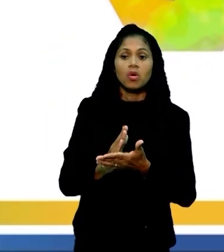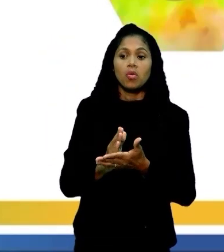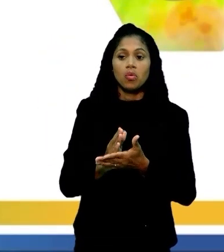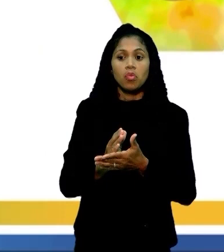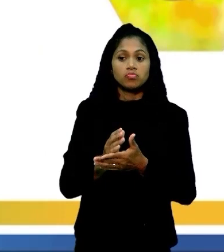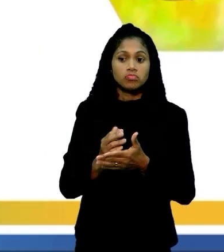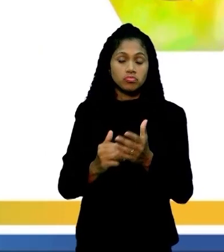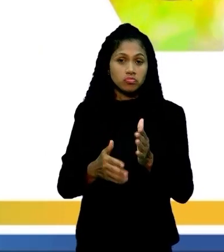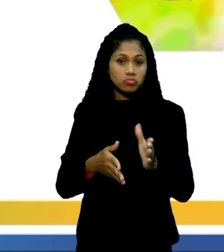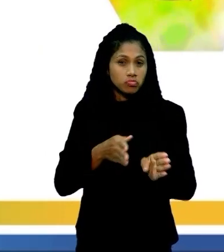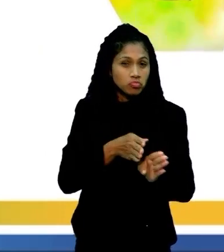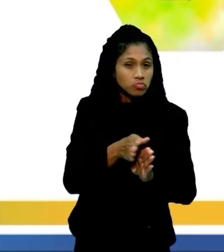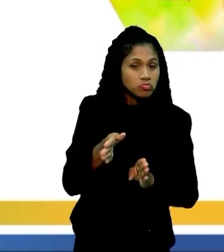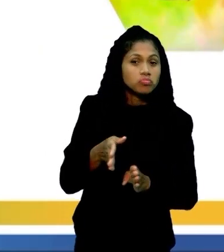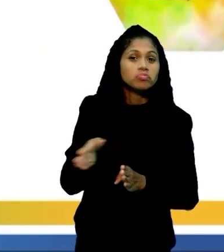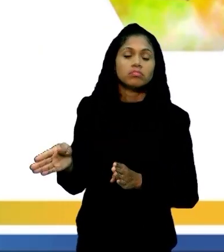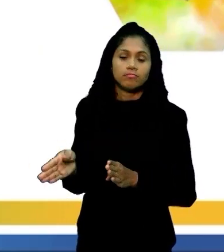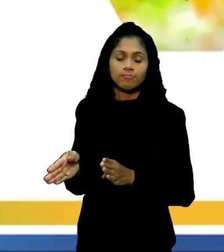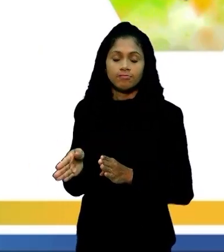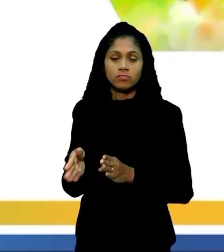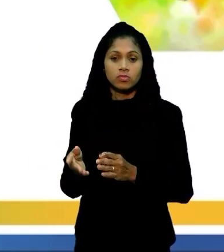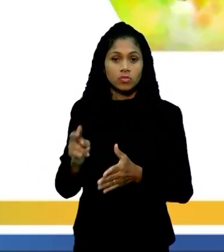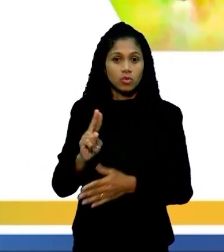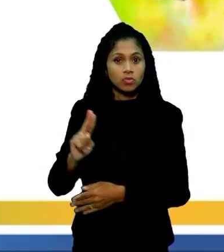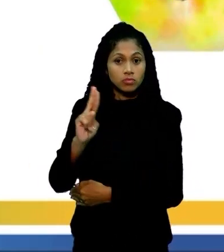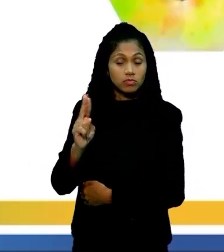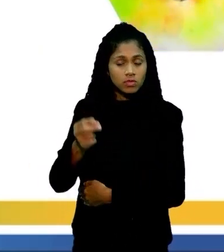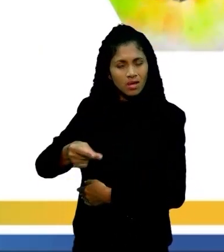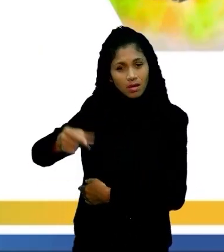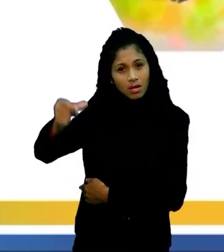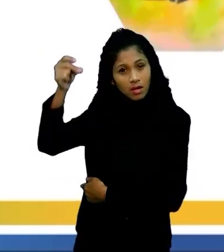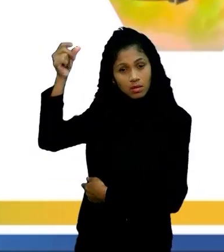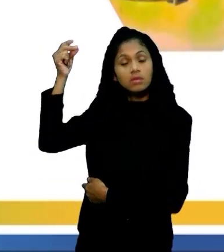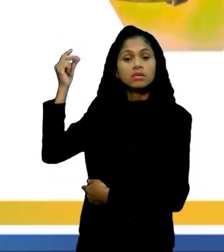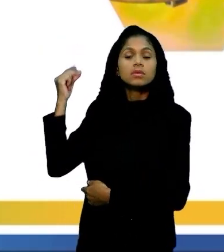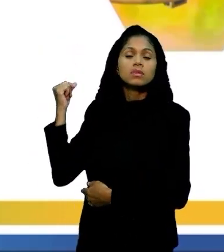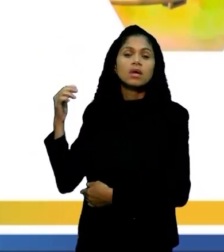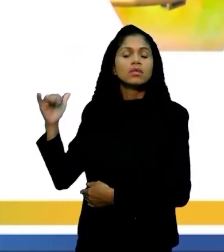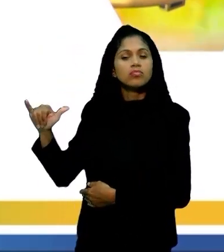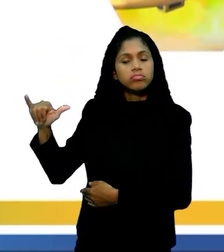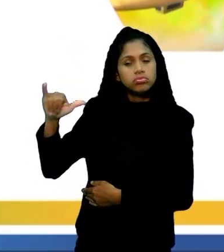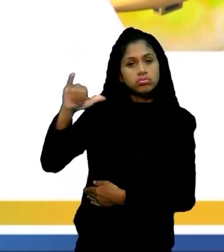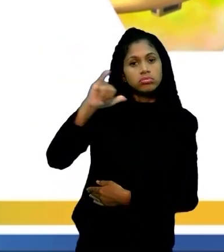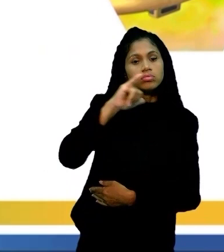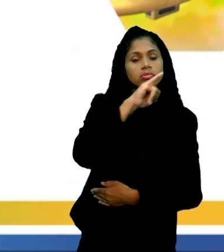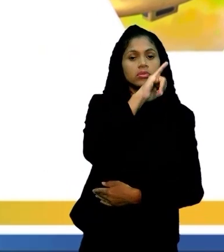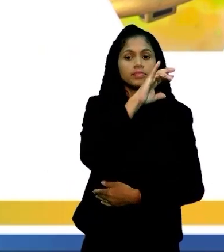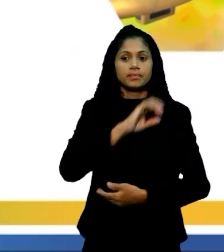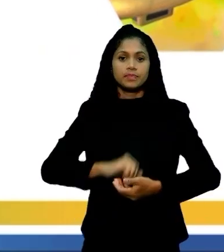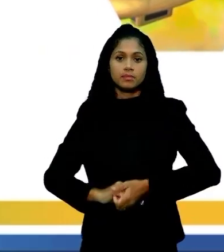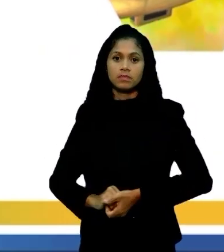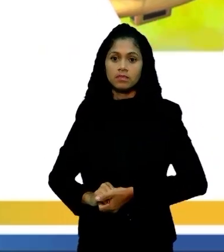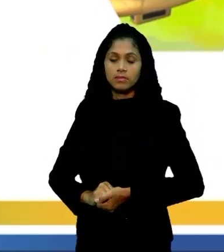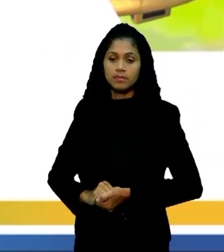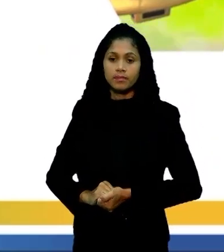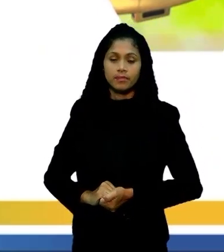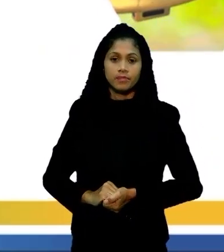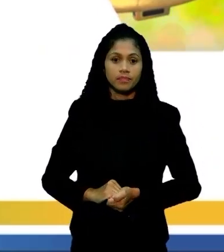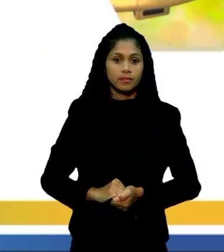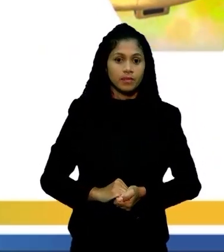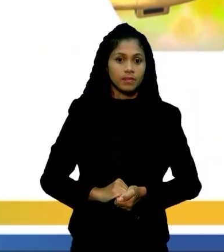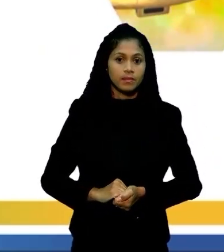dirigíveis, como se utilizava bem antes da evolução da nossa aviação, como nós temos hoje. Certo? Naquele